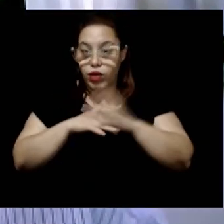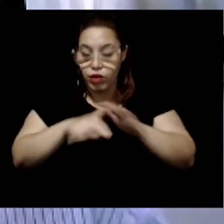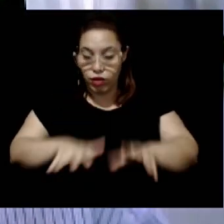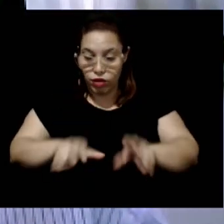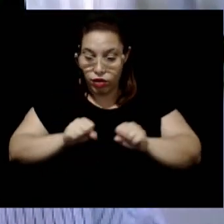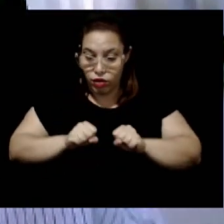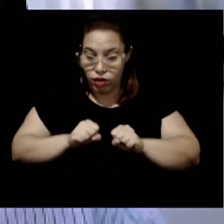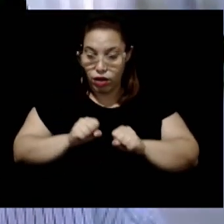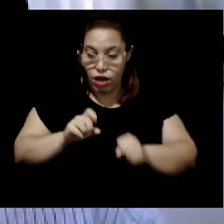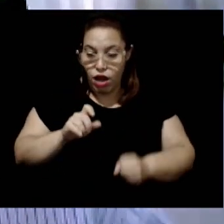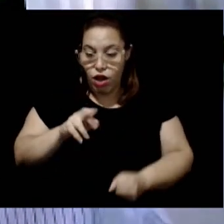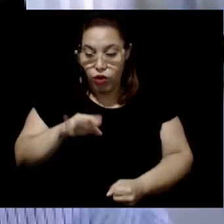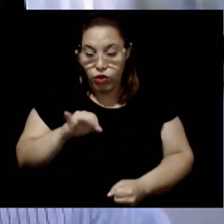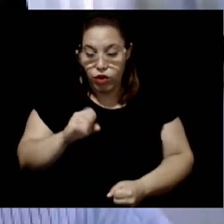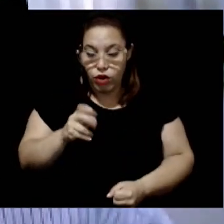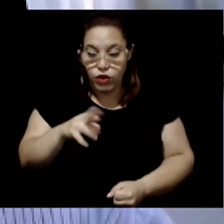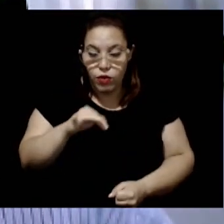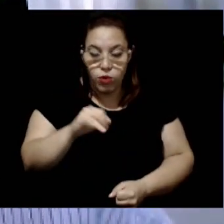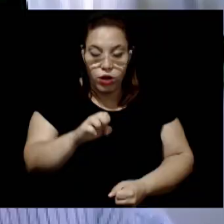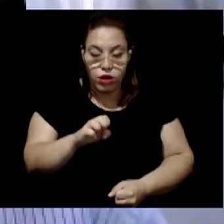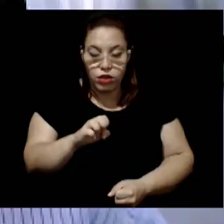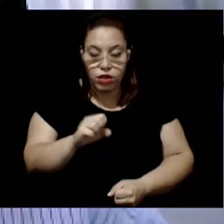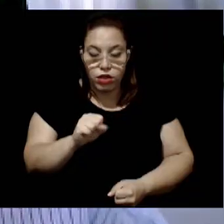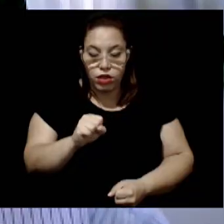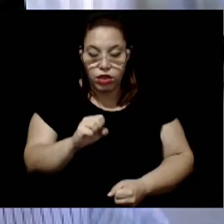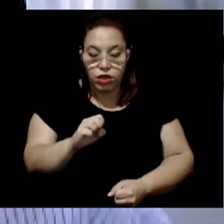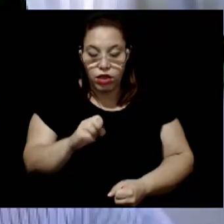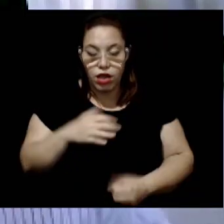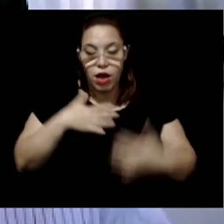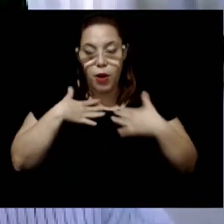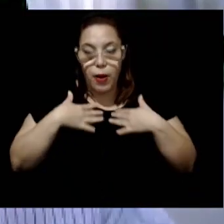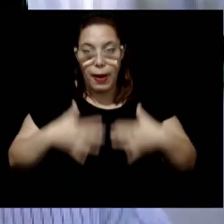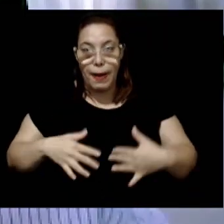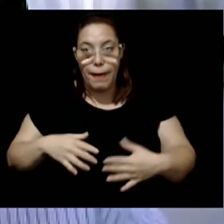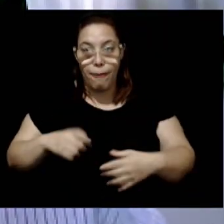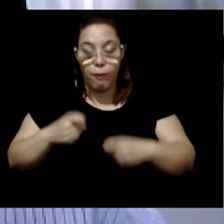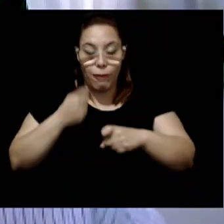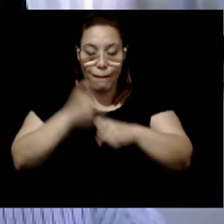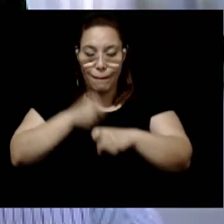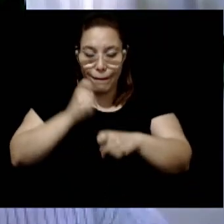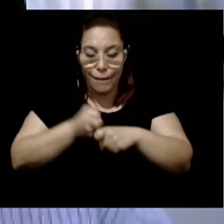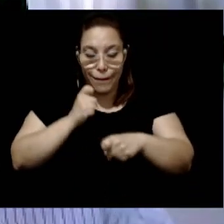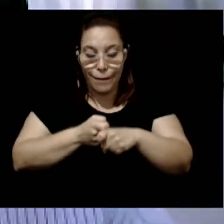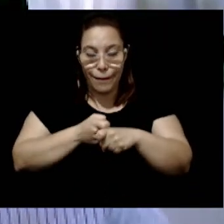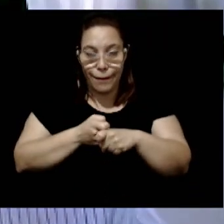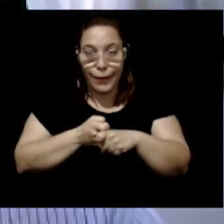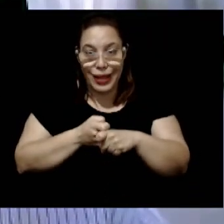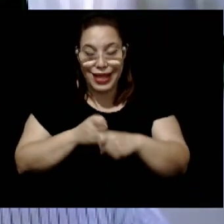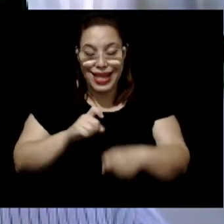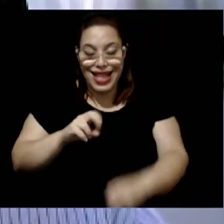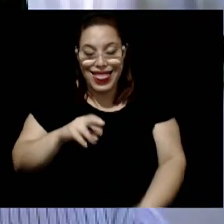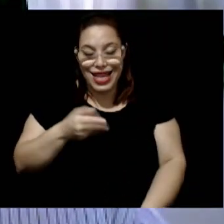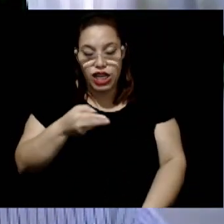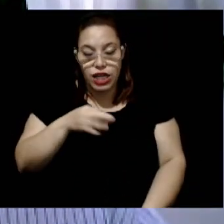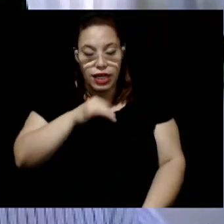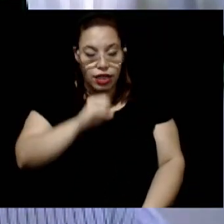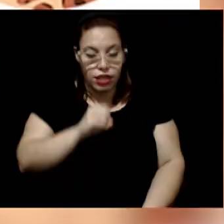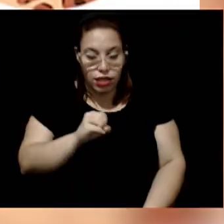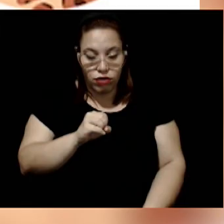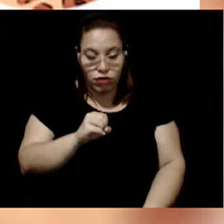a osteoporose é uma doença metabólica do osso, que tem a ver com degeneração, né? A osteoporose